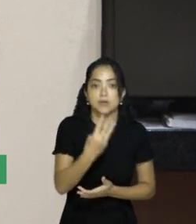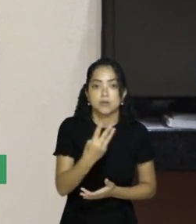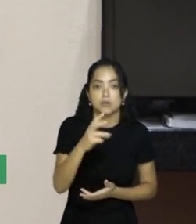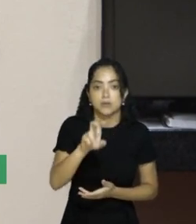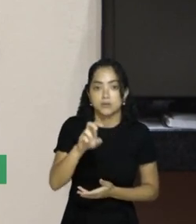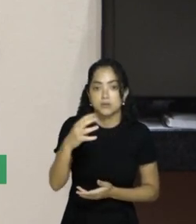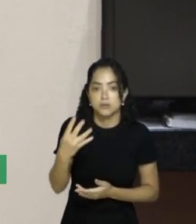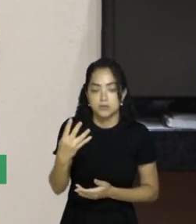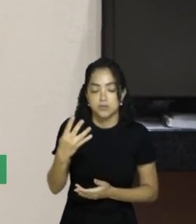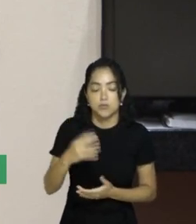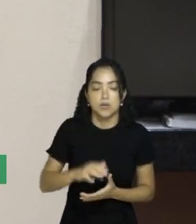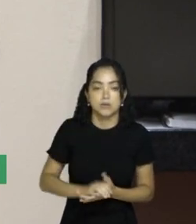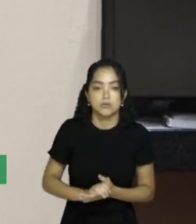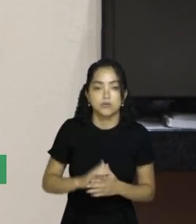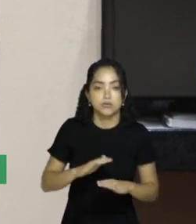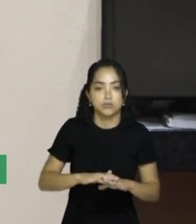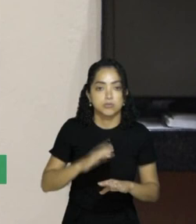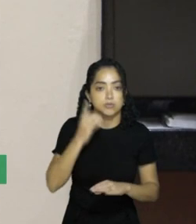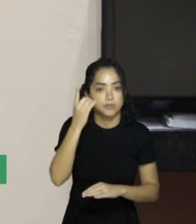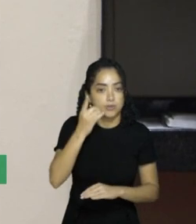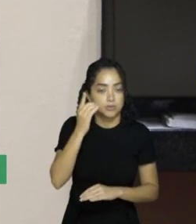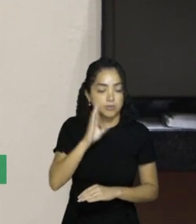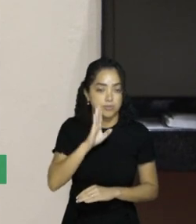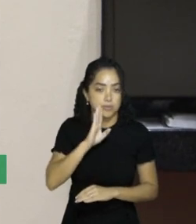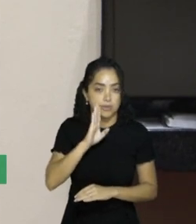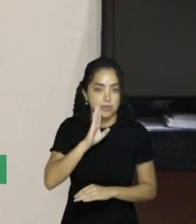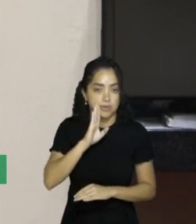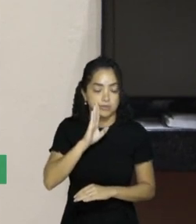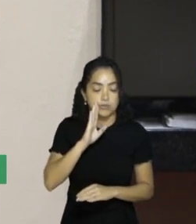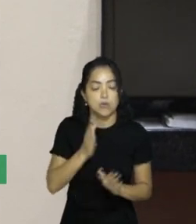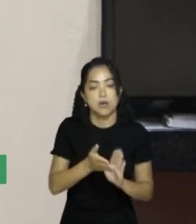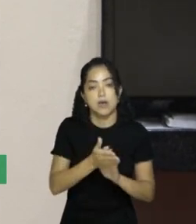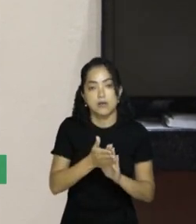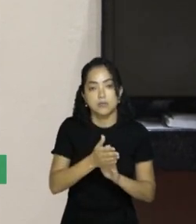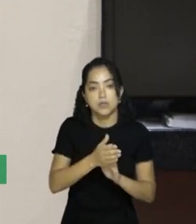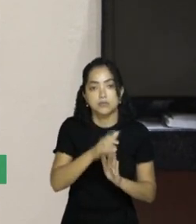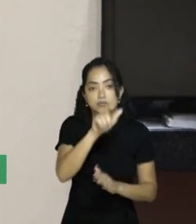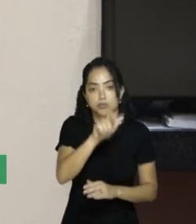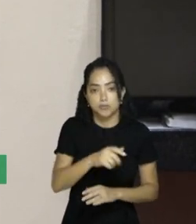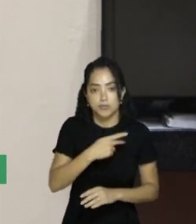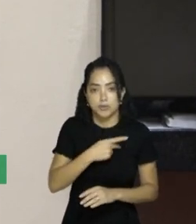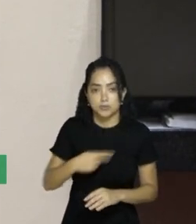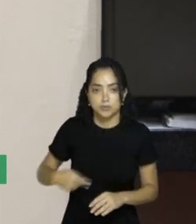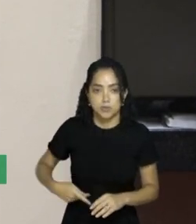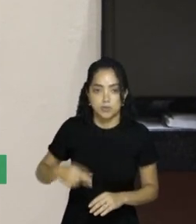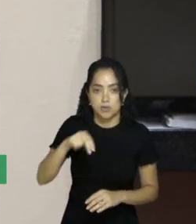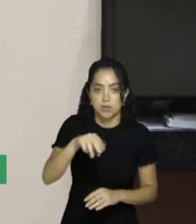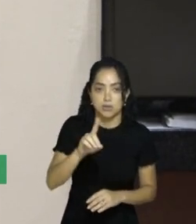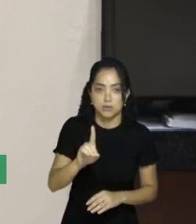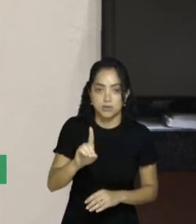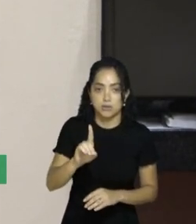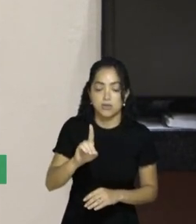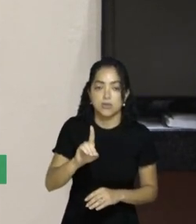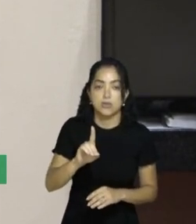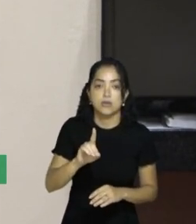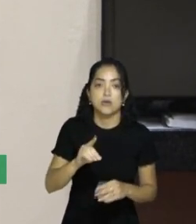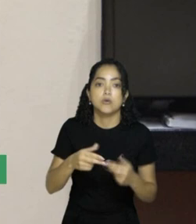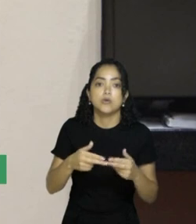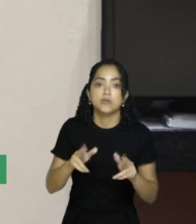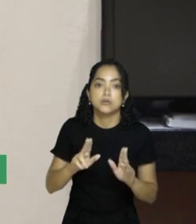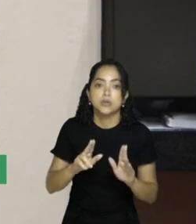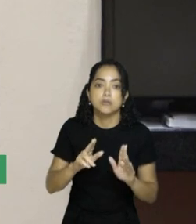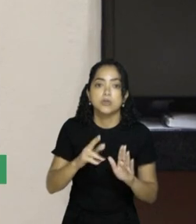2023 autoria Deputado Nilson Berlanda manifestando aplausos ao presidente do grupo ND pelo lançamento do projeto Floripa